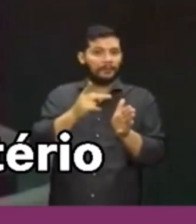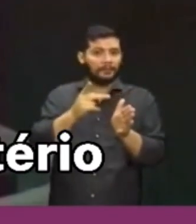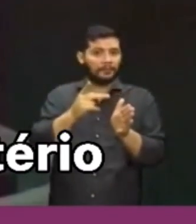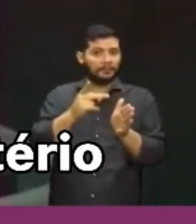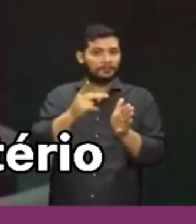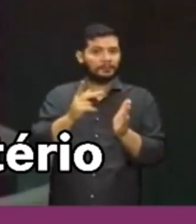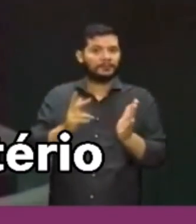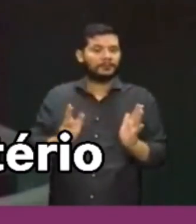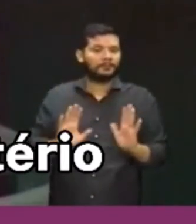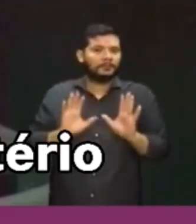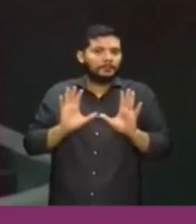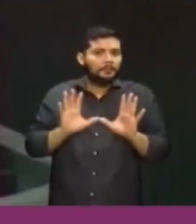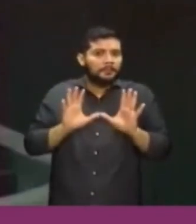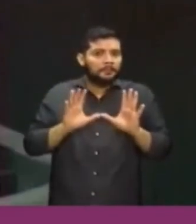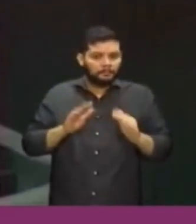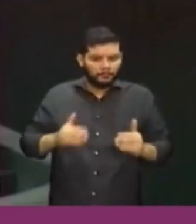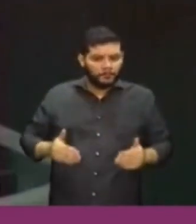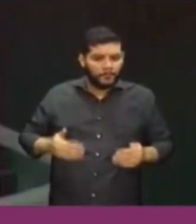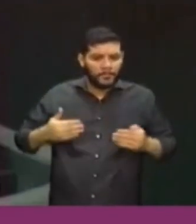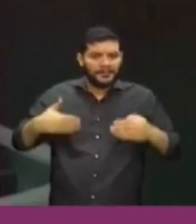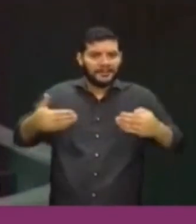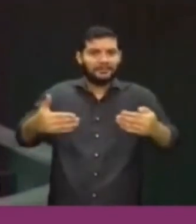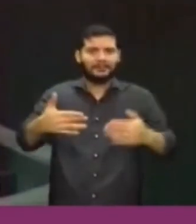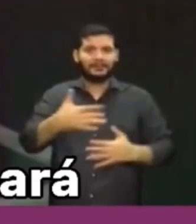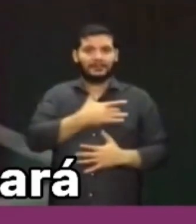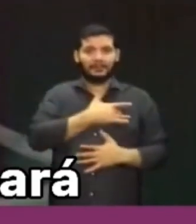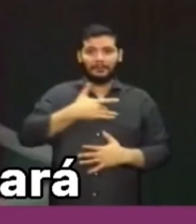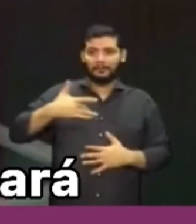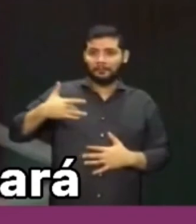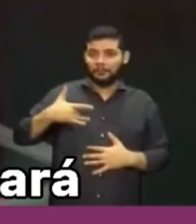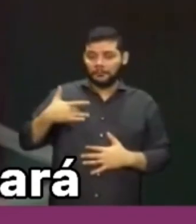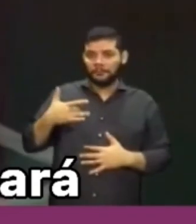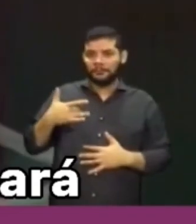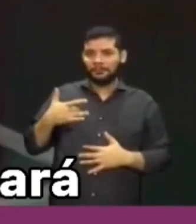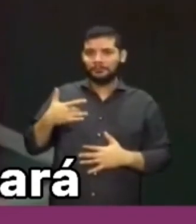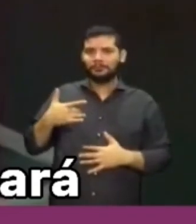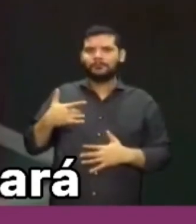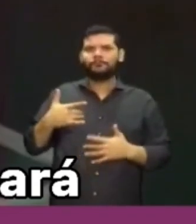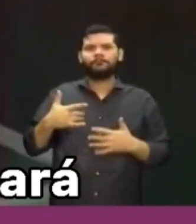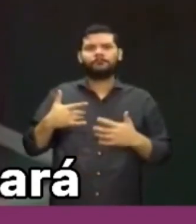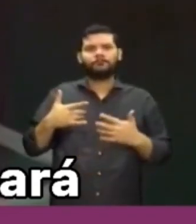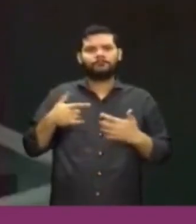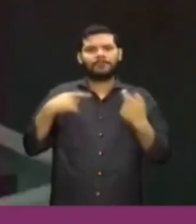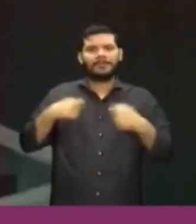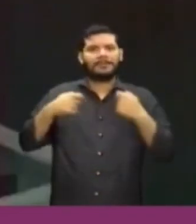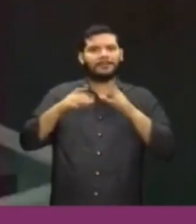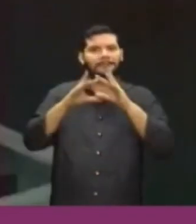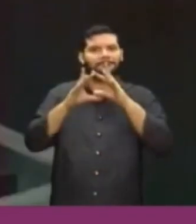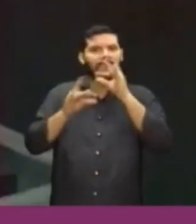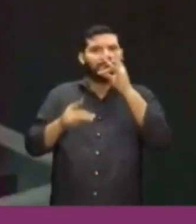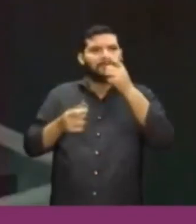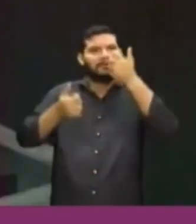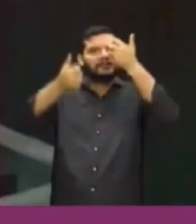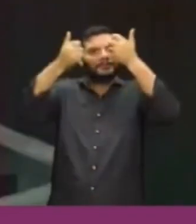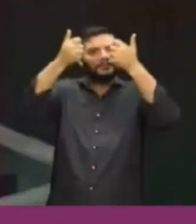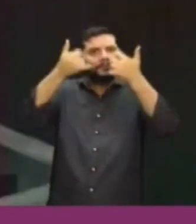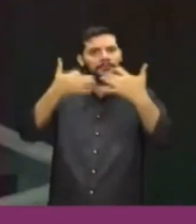Ministério da Saúde responda com critérios objetivos por que o Estado do Ceará